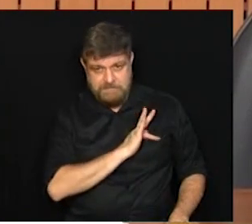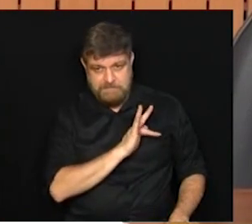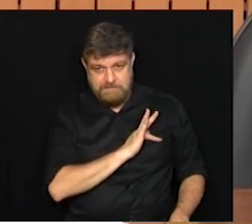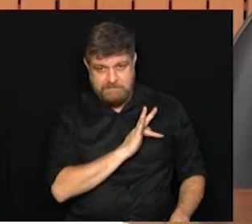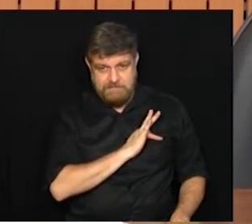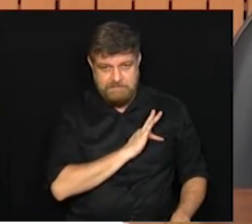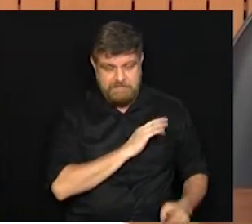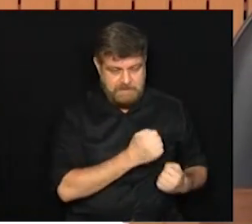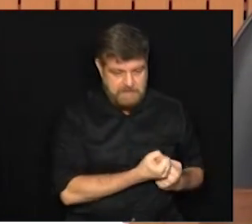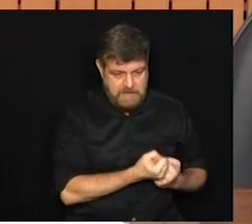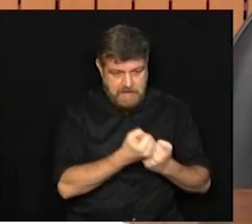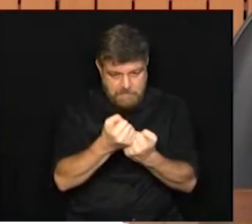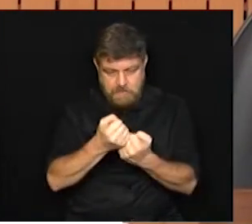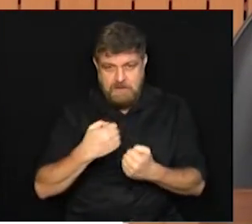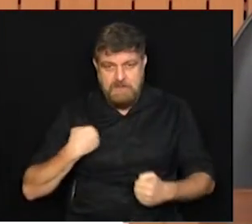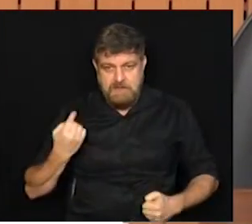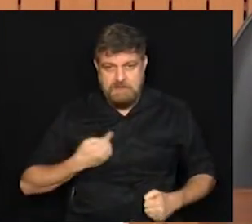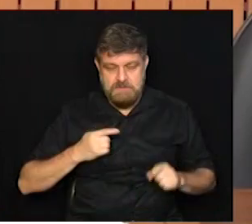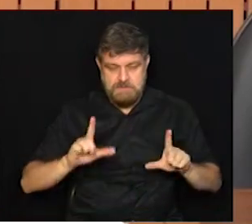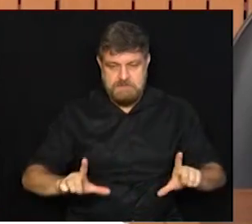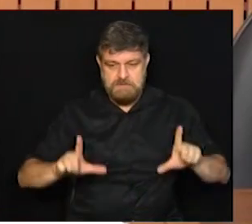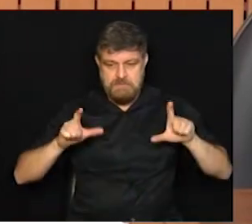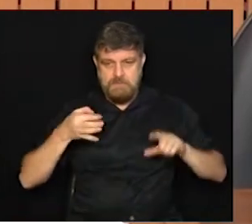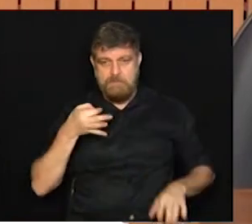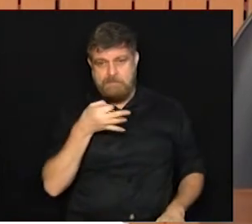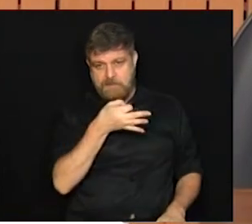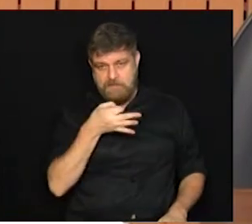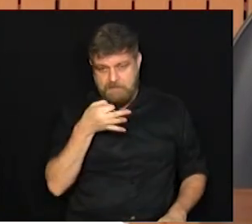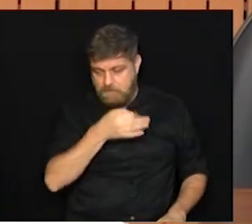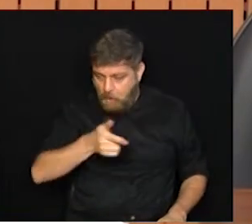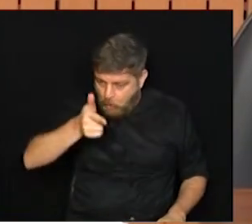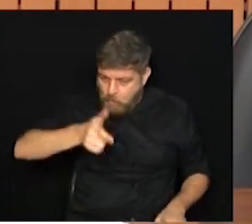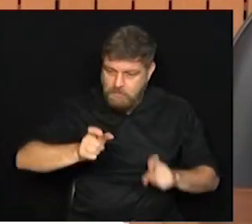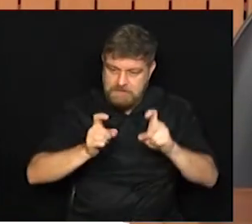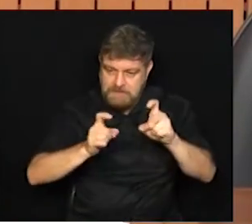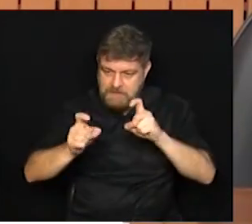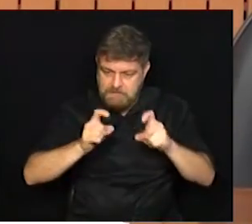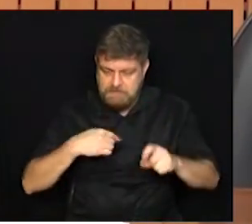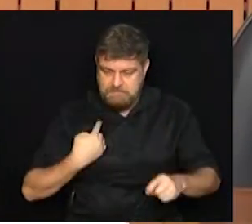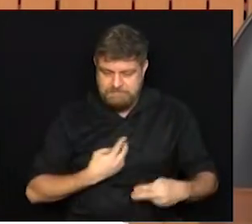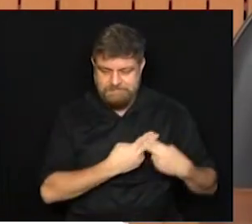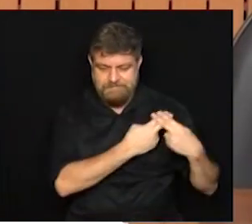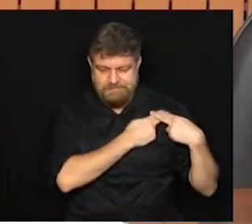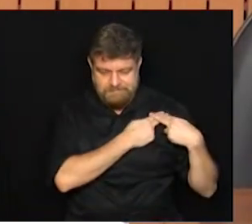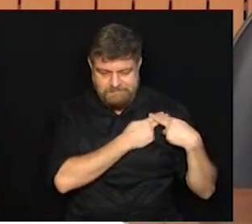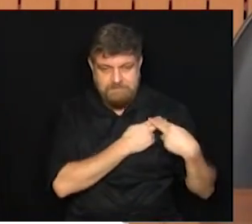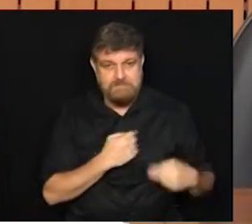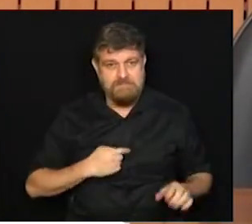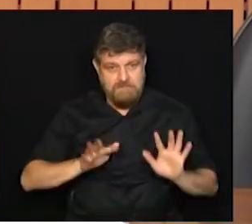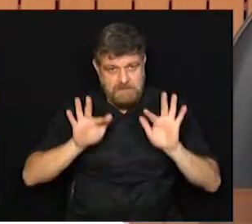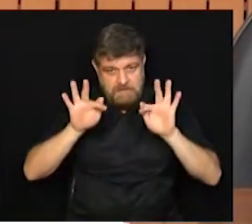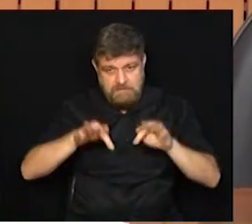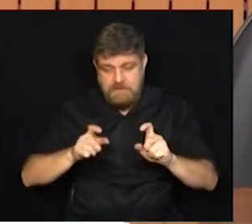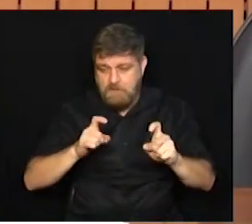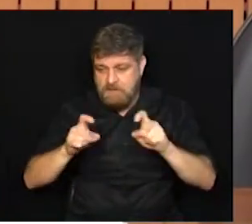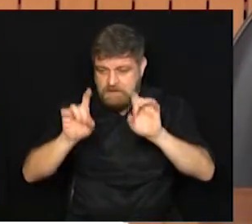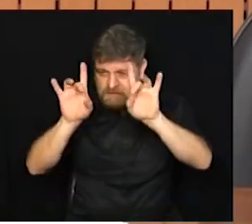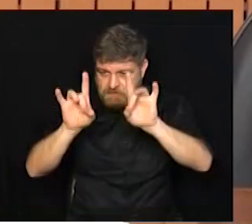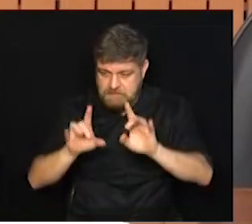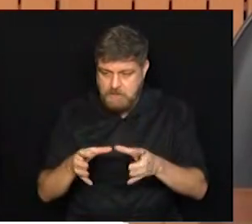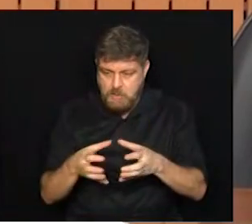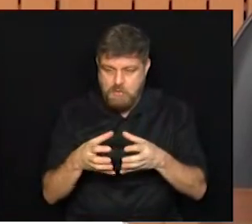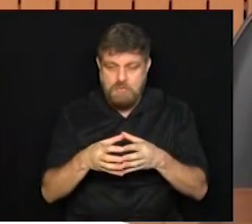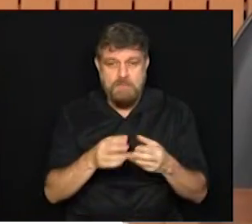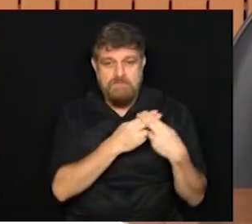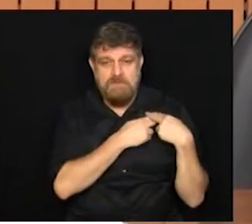que permitiram que nós cumpríssemos mais uma vez a nossa missão, tá bom? Então, está encerrada essa reunião extraordinária da Comissão de Meio